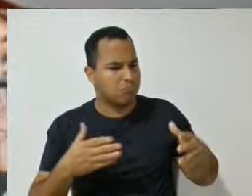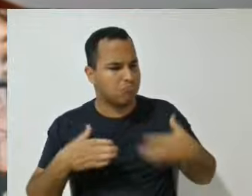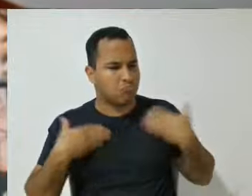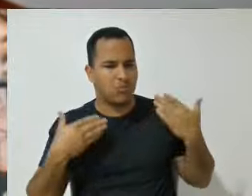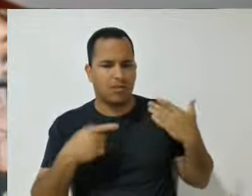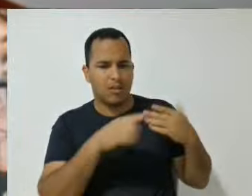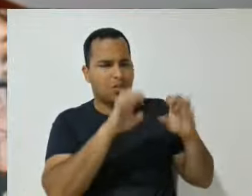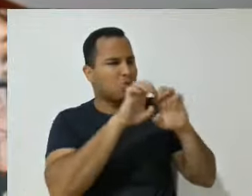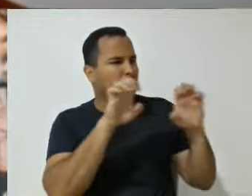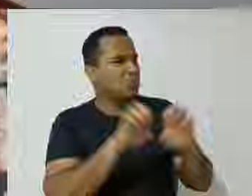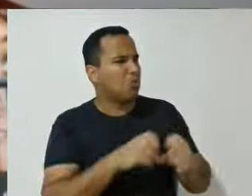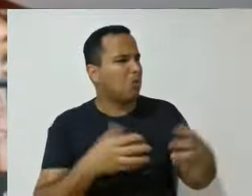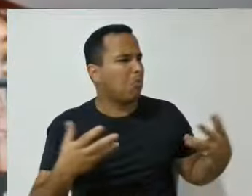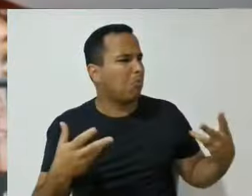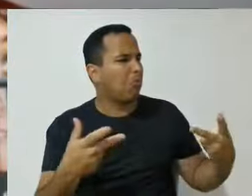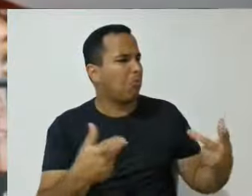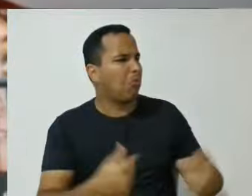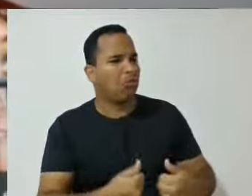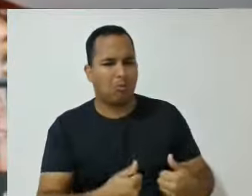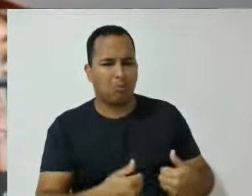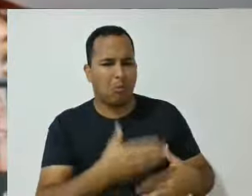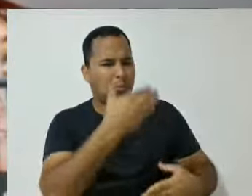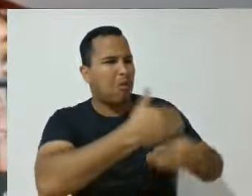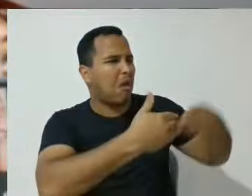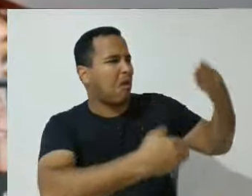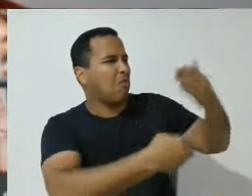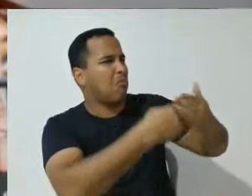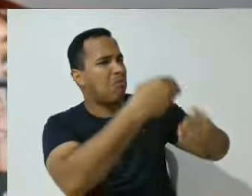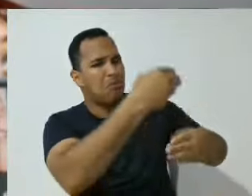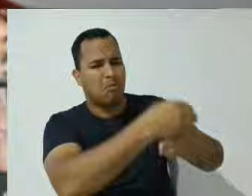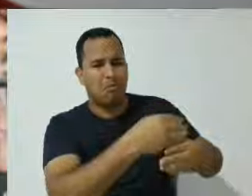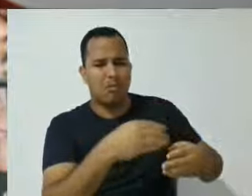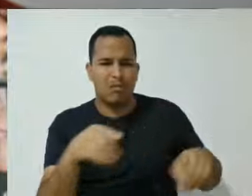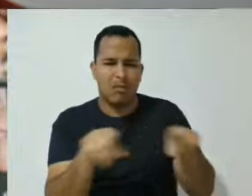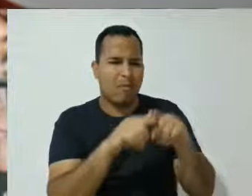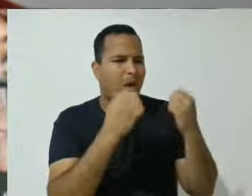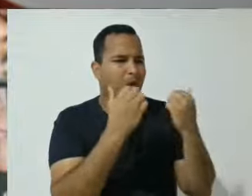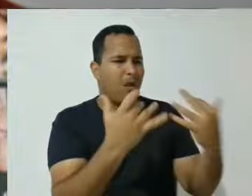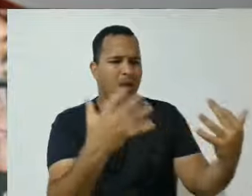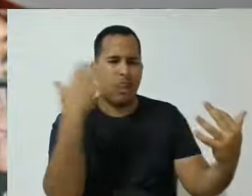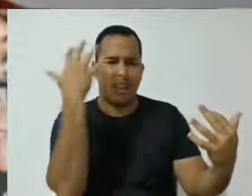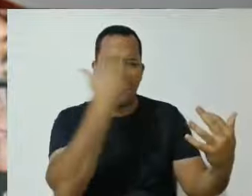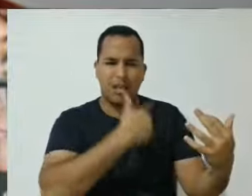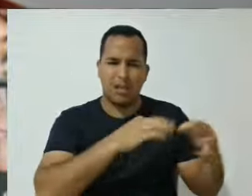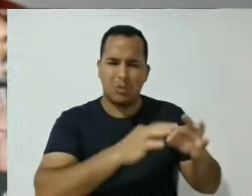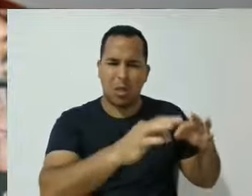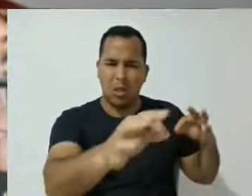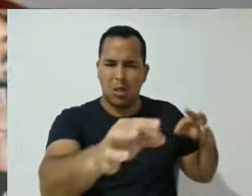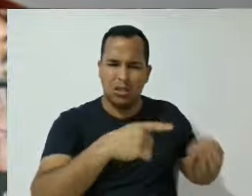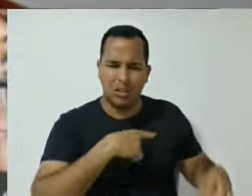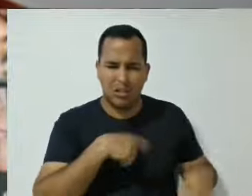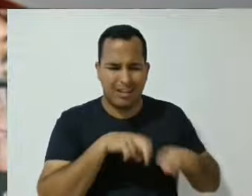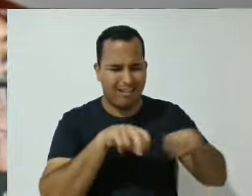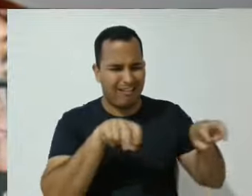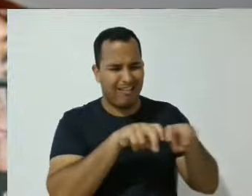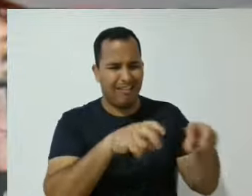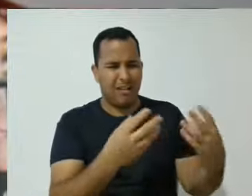enorme, né? Aquelas paredes verdes e tal, um auditório lindo, imenso, cheio de cadeiras, fui